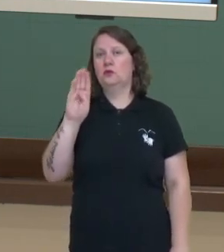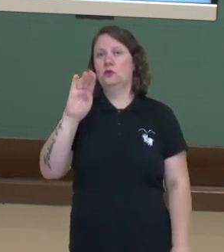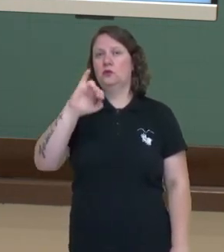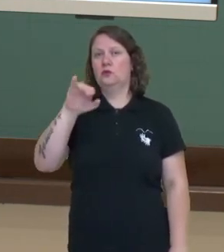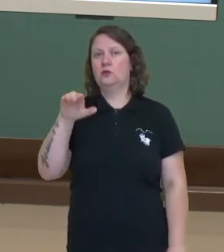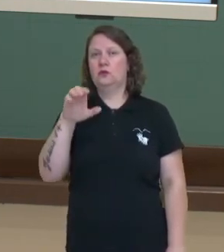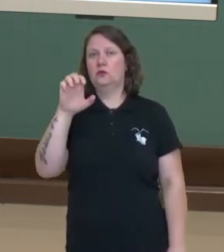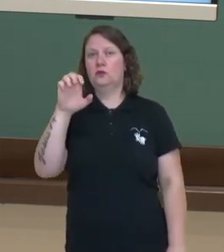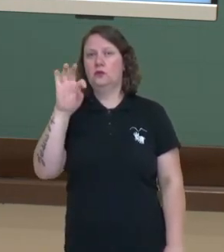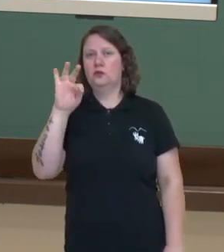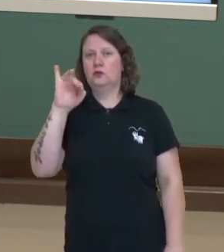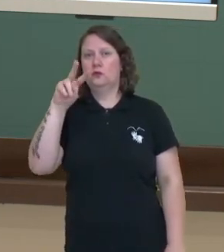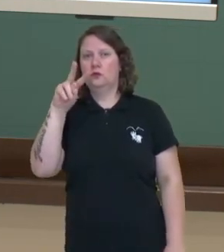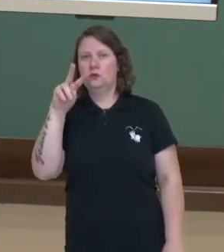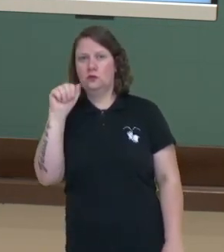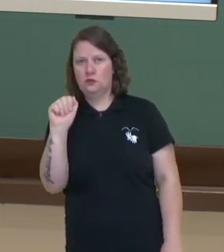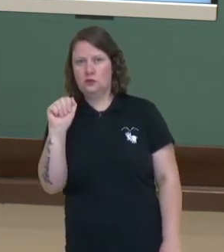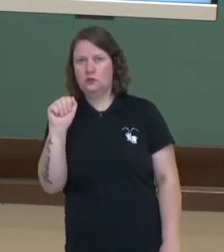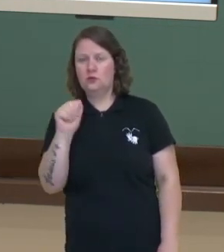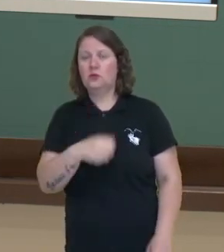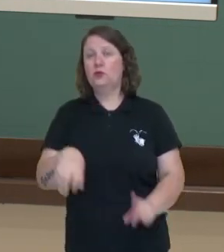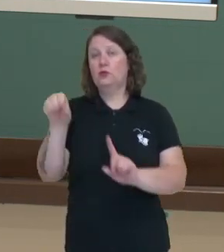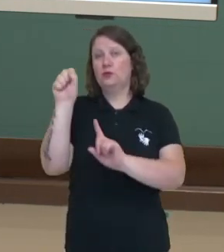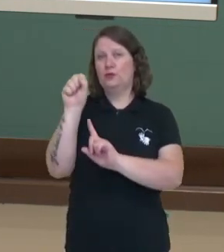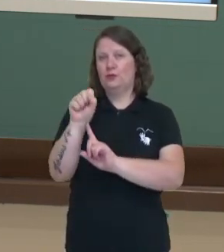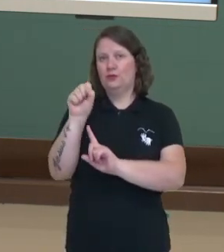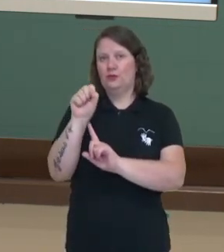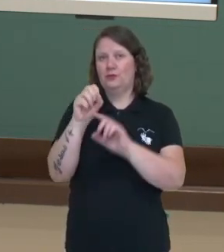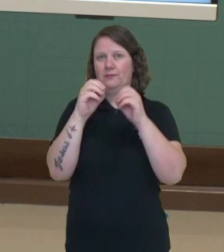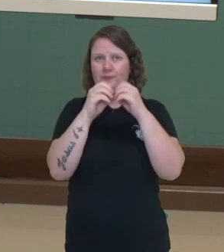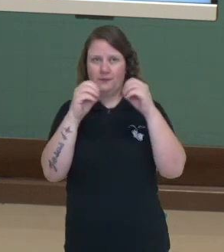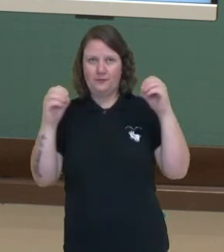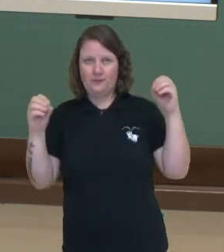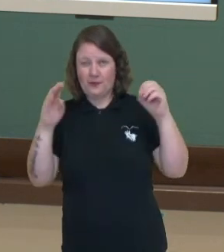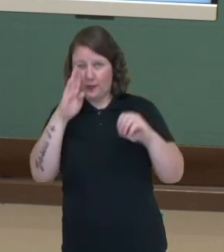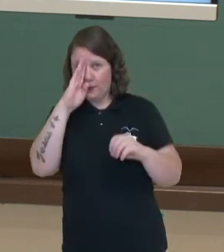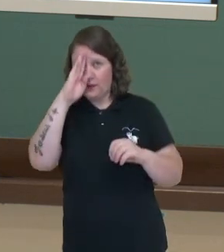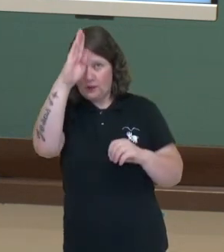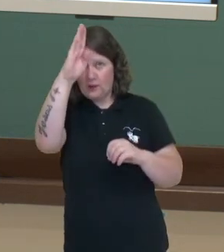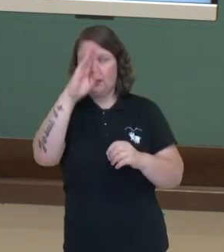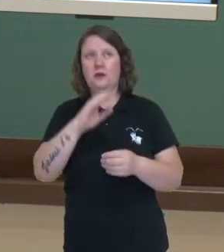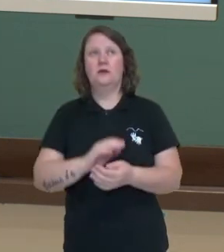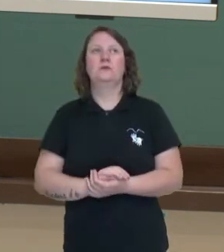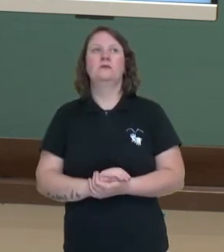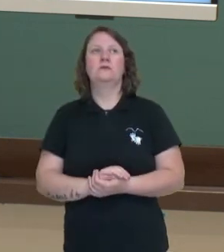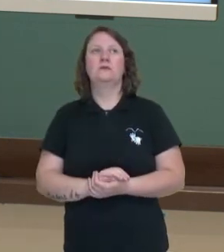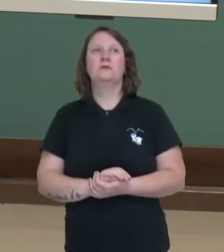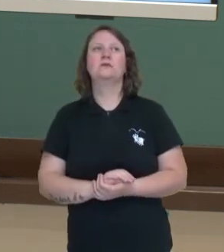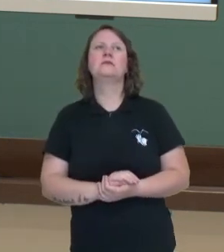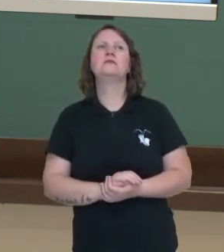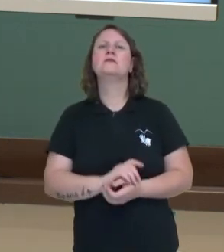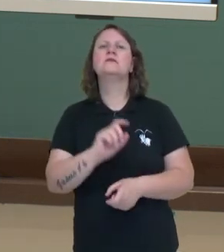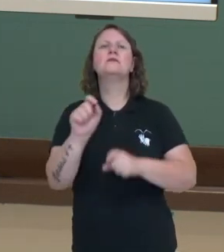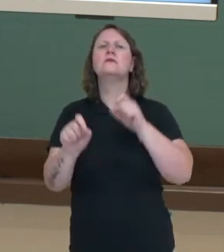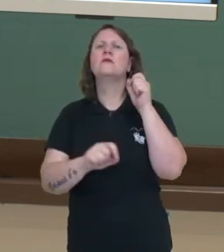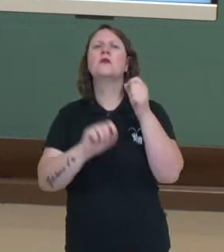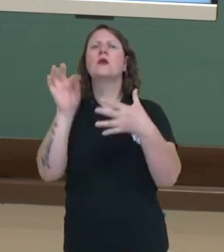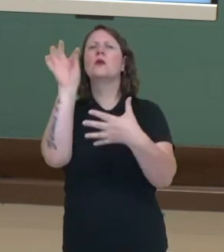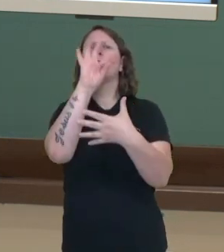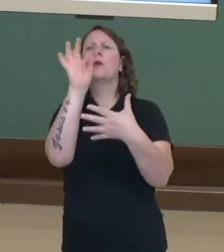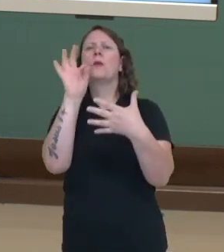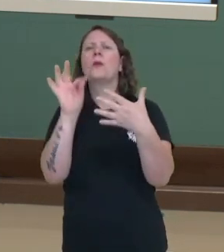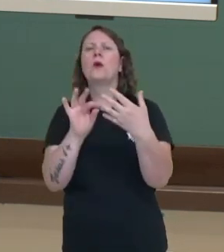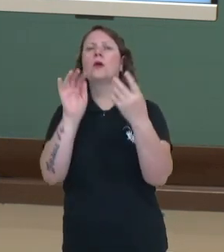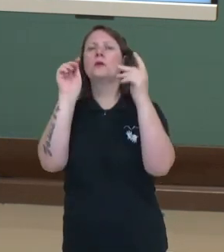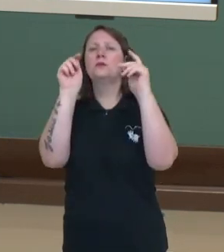essa função de ser o sujeito da oração principal. Quais são as possibilidades